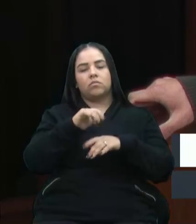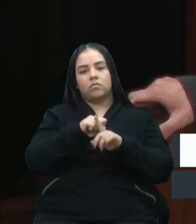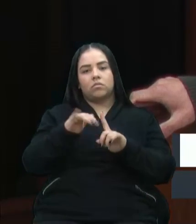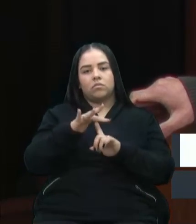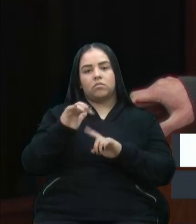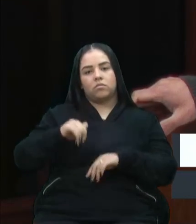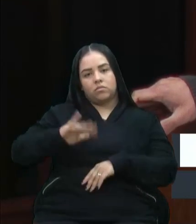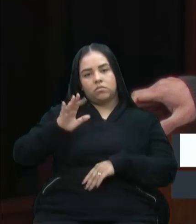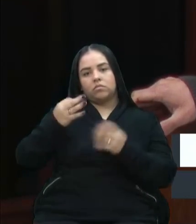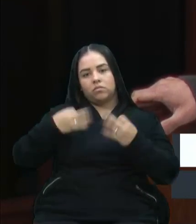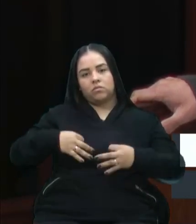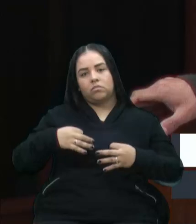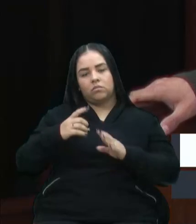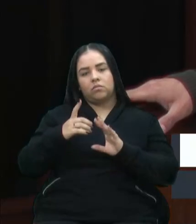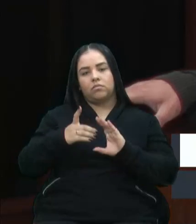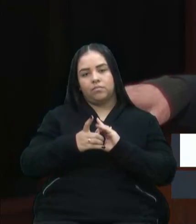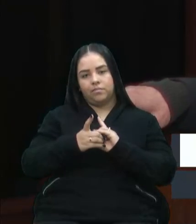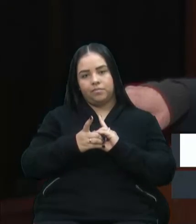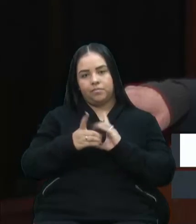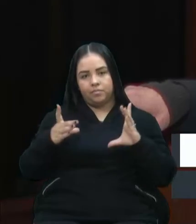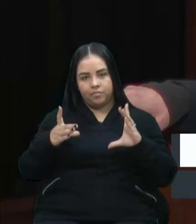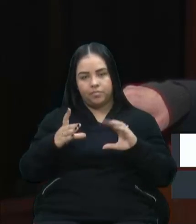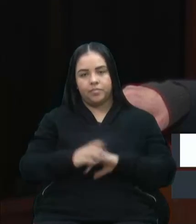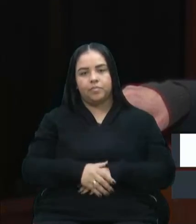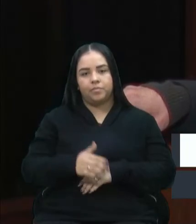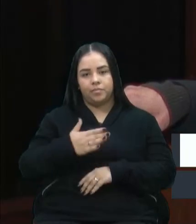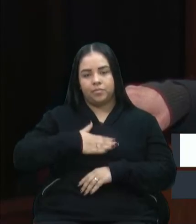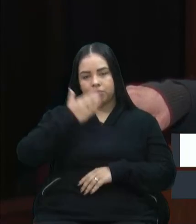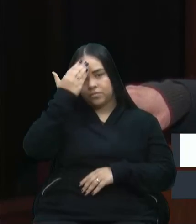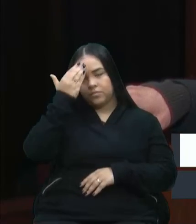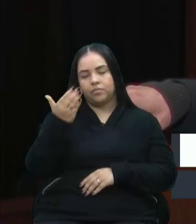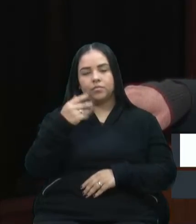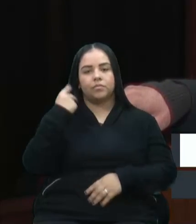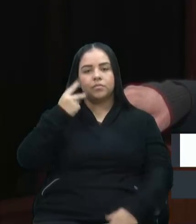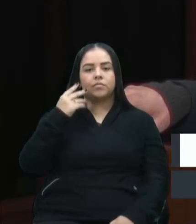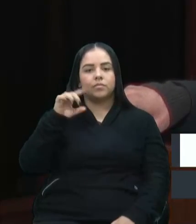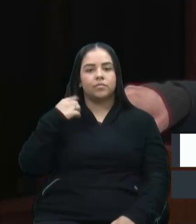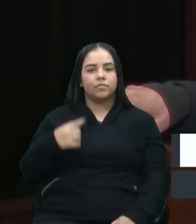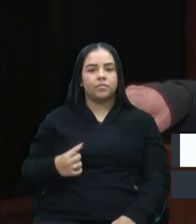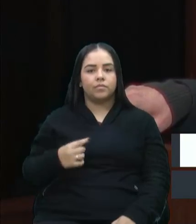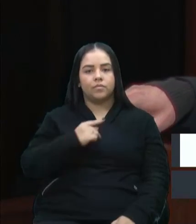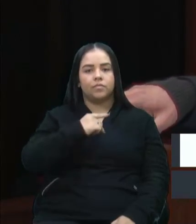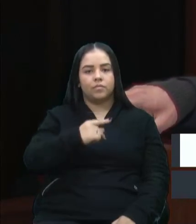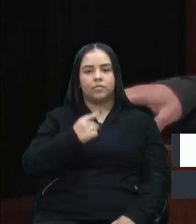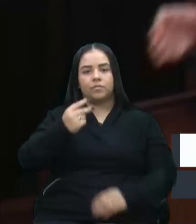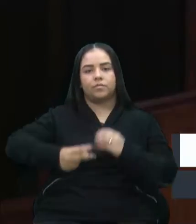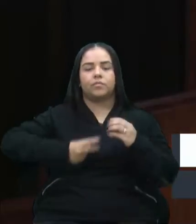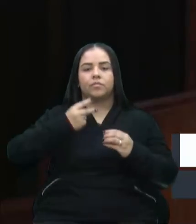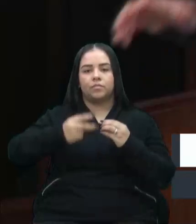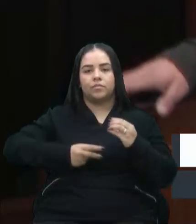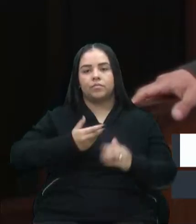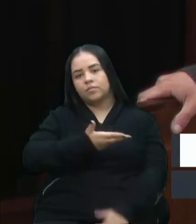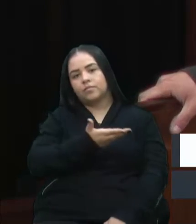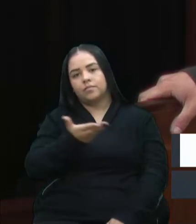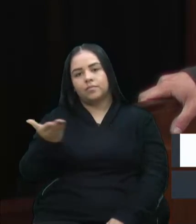e democrática. Meu agradecimento, vereadora Denise, presidenta dessa casa, e